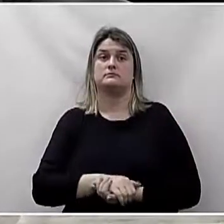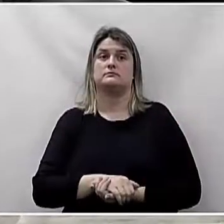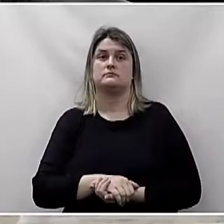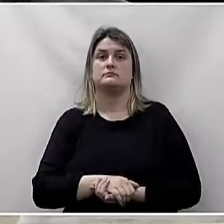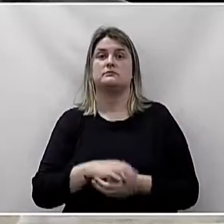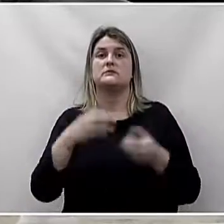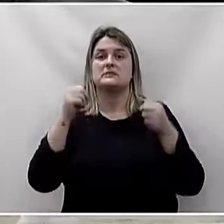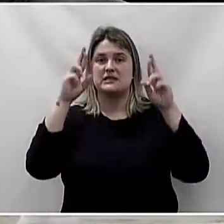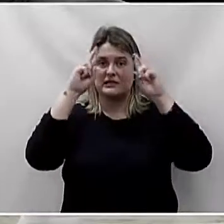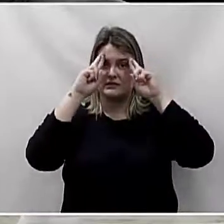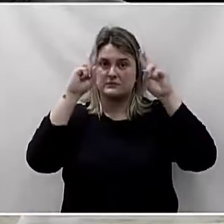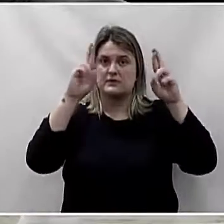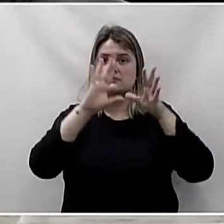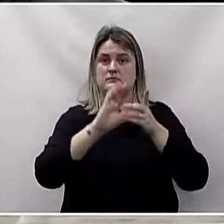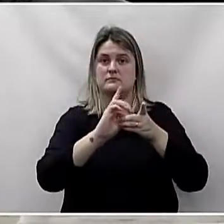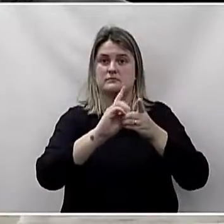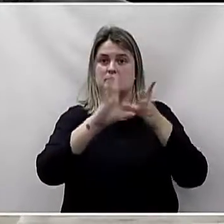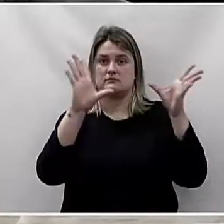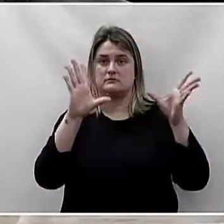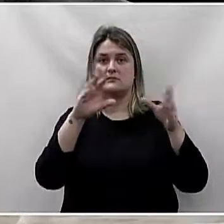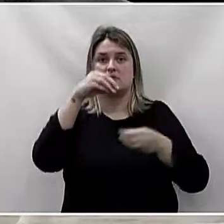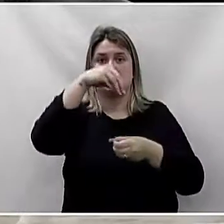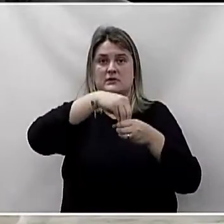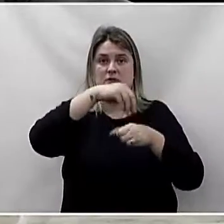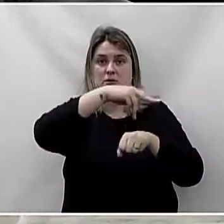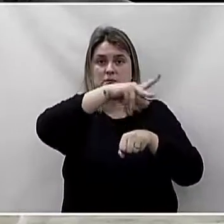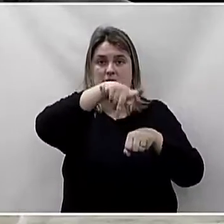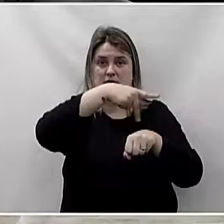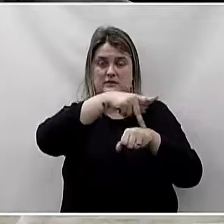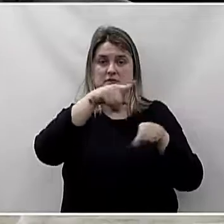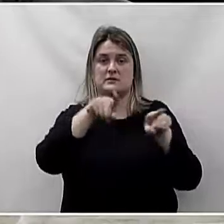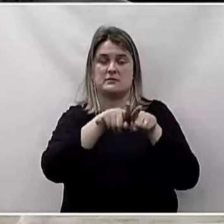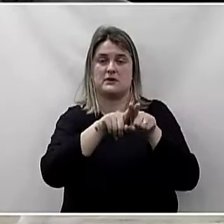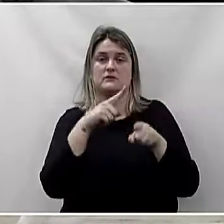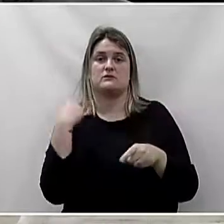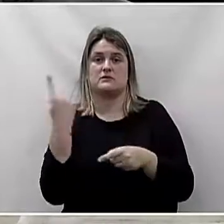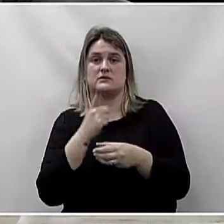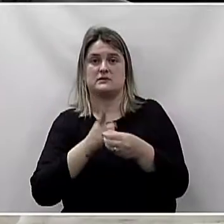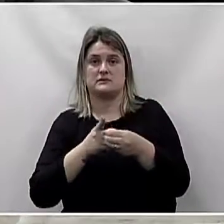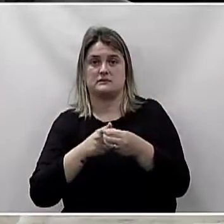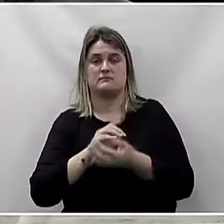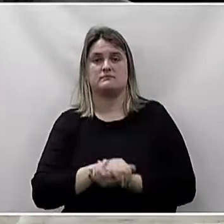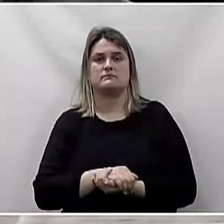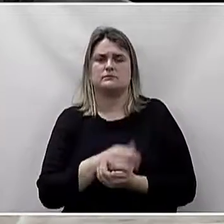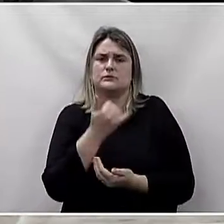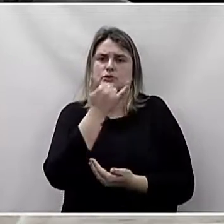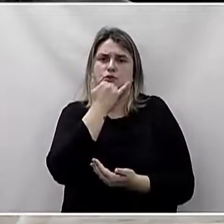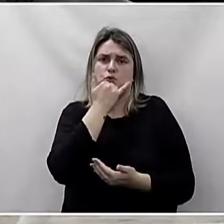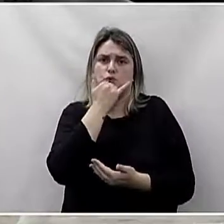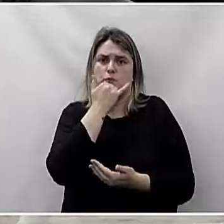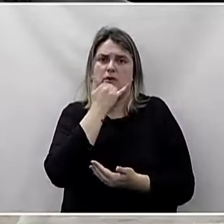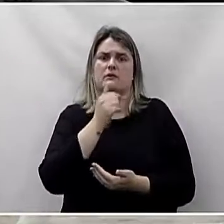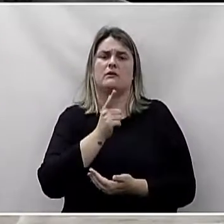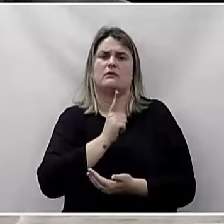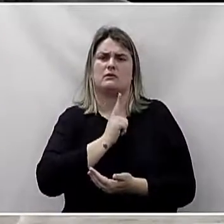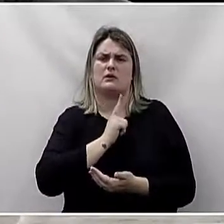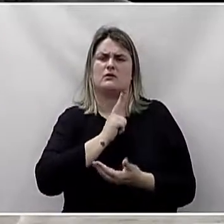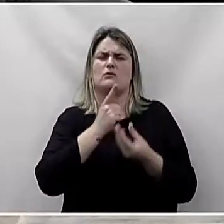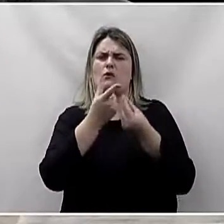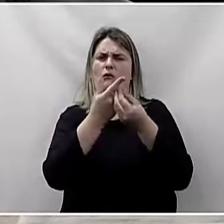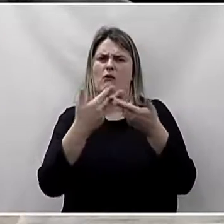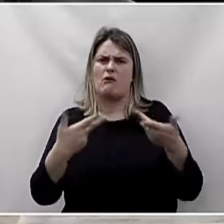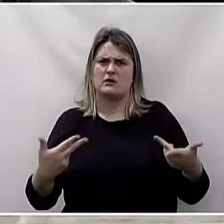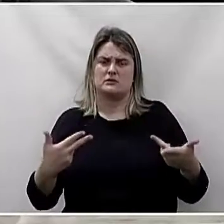o respeito e a Democracia dentro do país e também no nosso município Me desculpe que eu tenho muita coisa